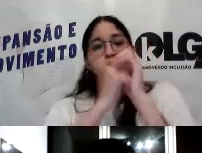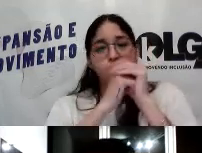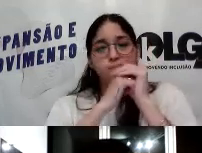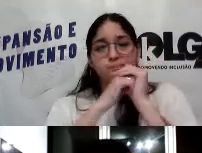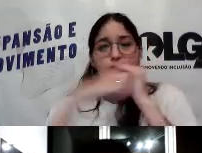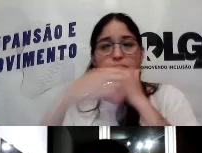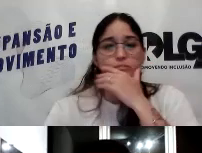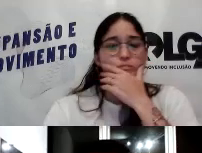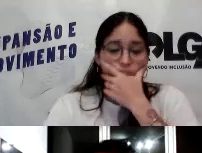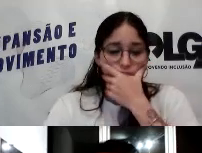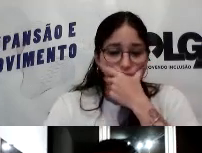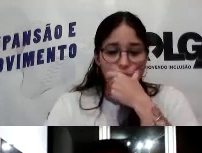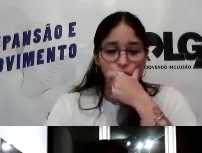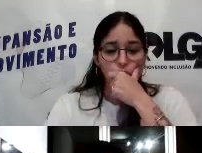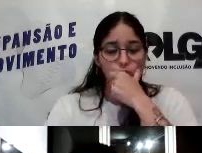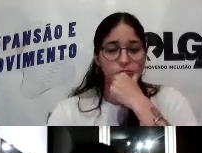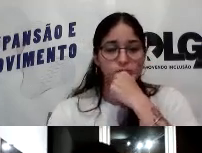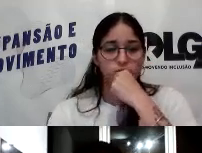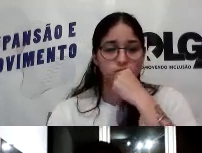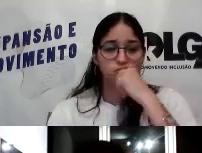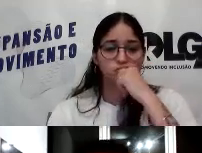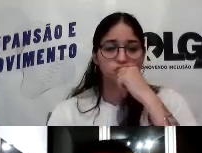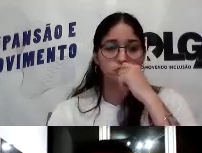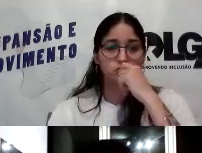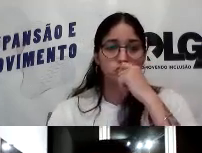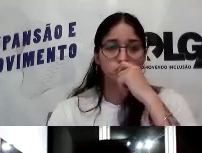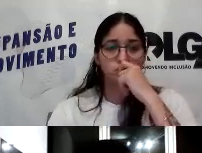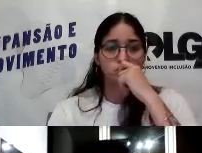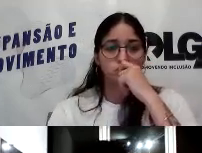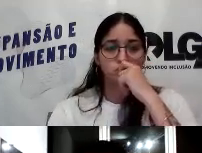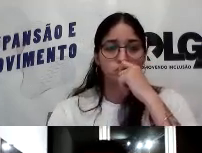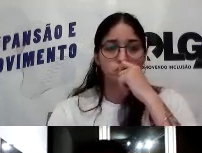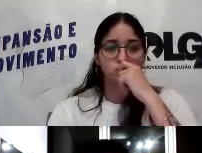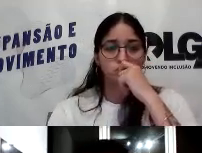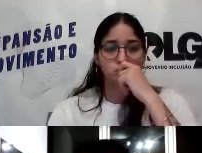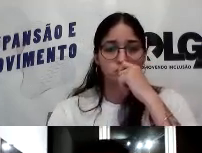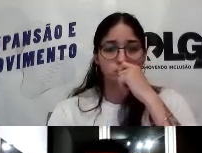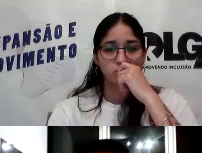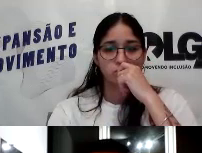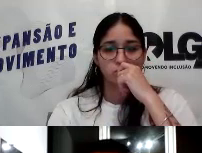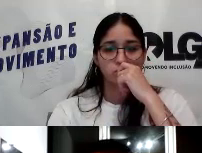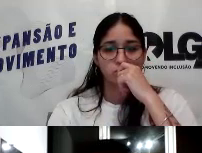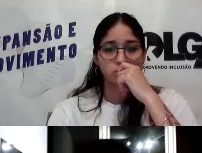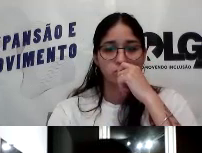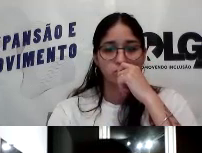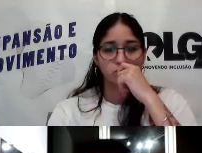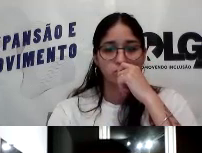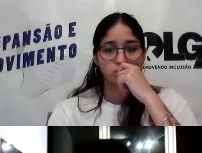síndrome mamarem no peito. Então a Flávia juntou as informações. Bom, é difícil e eu estou com dificuldade,